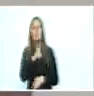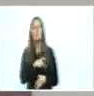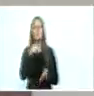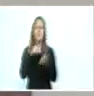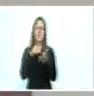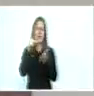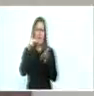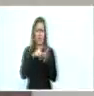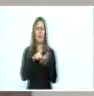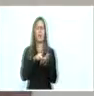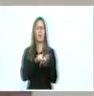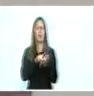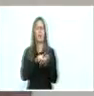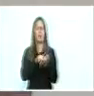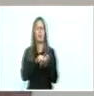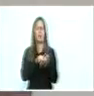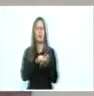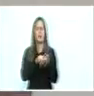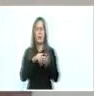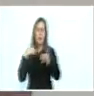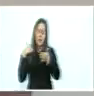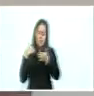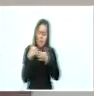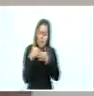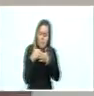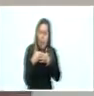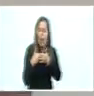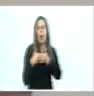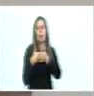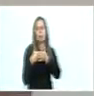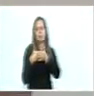fazer um atendimento mais próximo